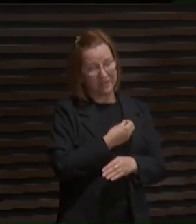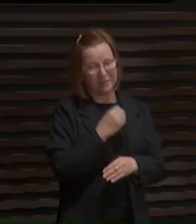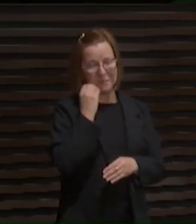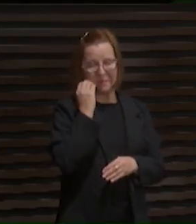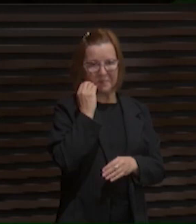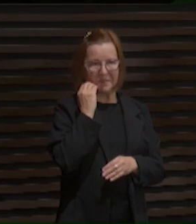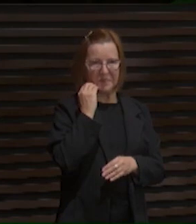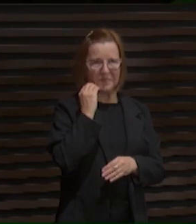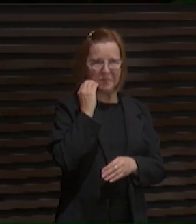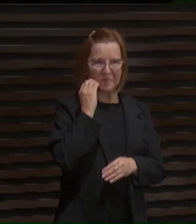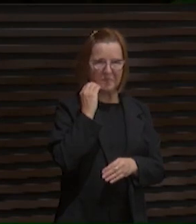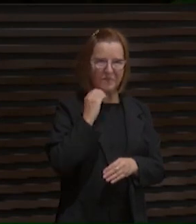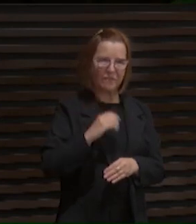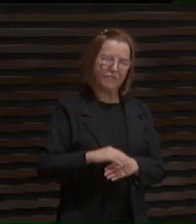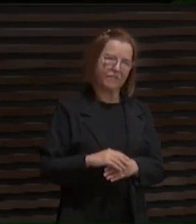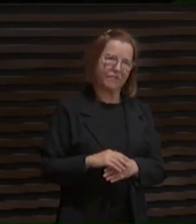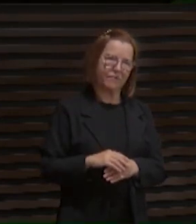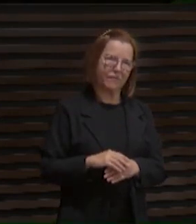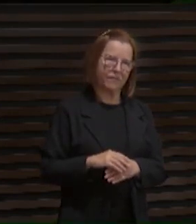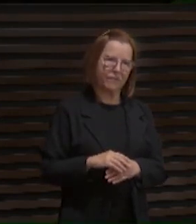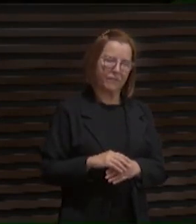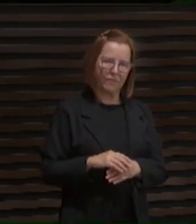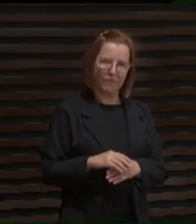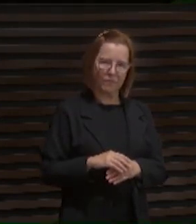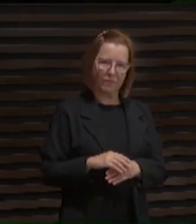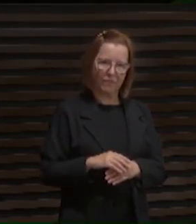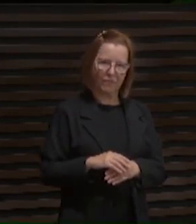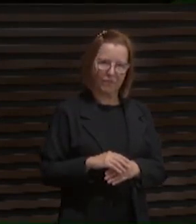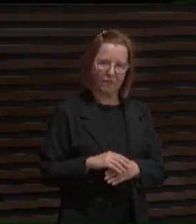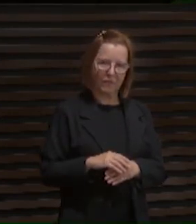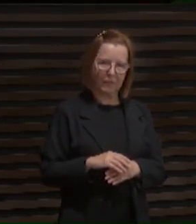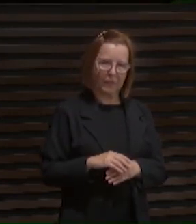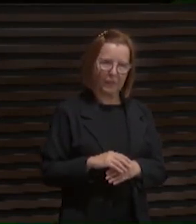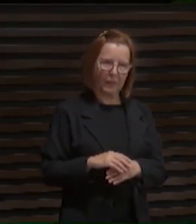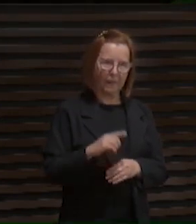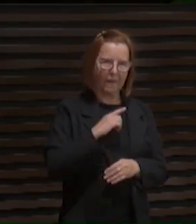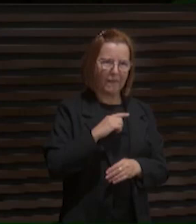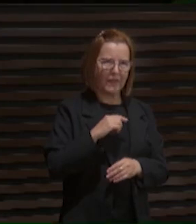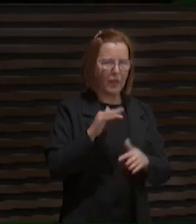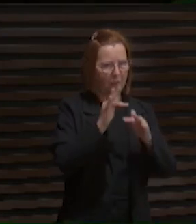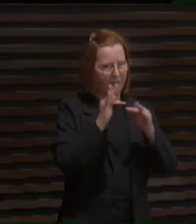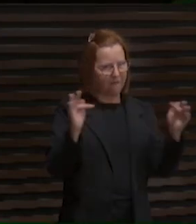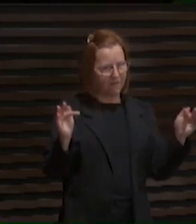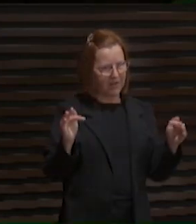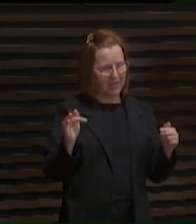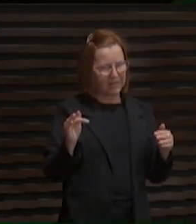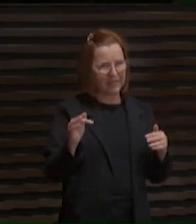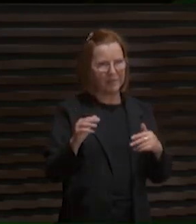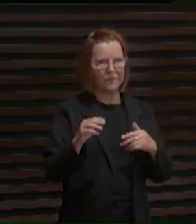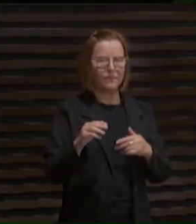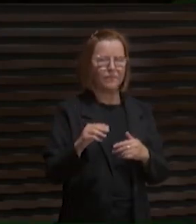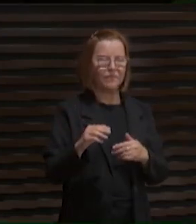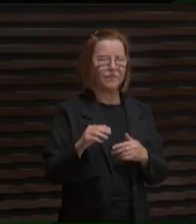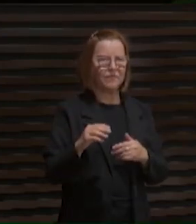nosso coração? O Steven Lawson, ele fala uma frase que eu acho fantástica. Ele fala assim: diga-me o que